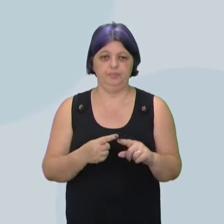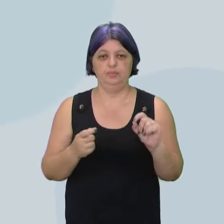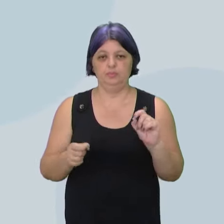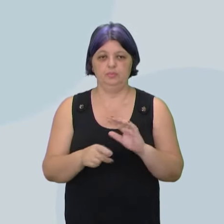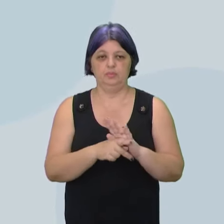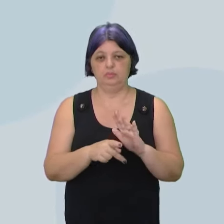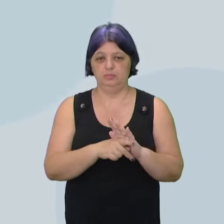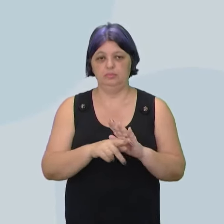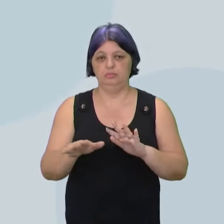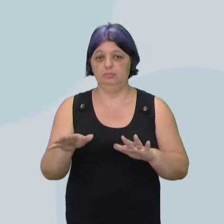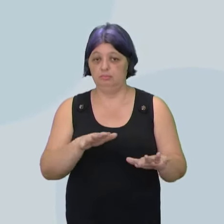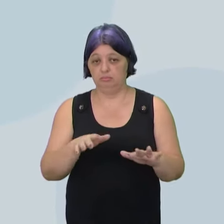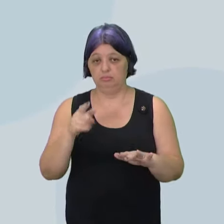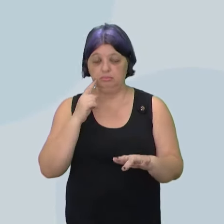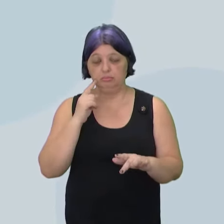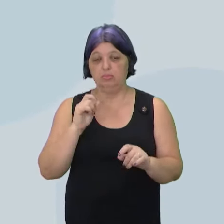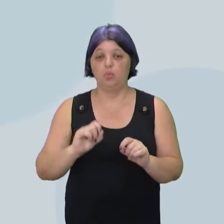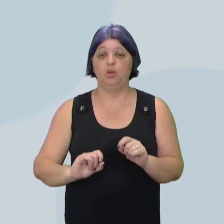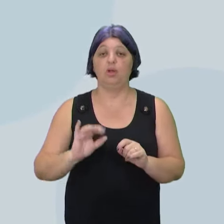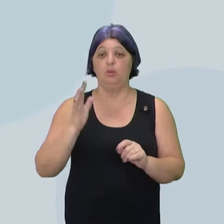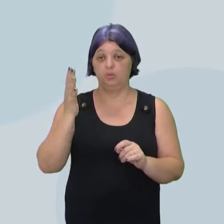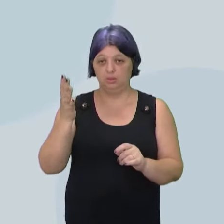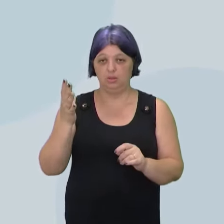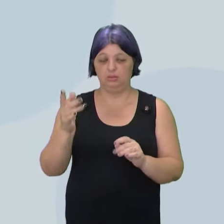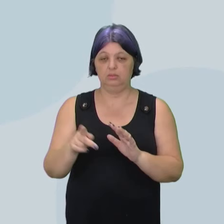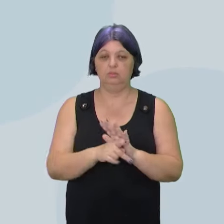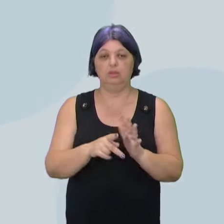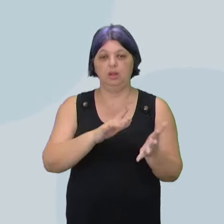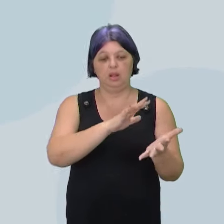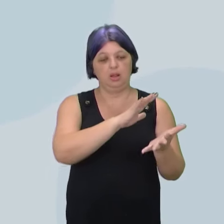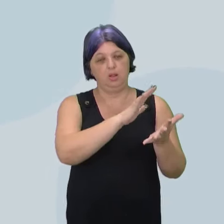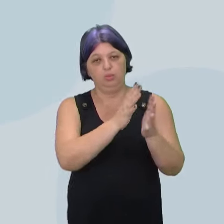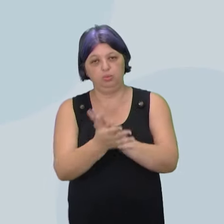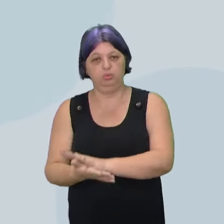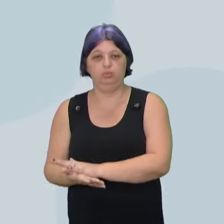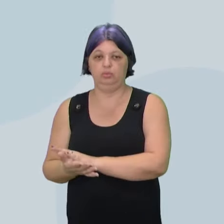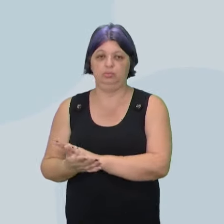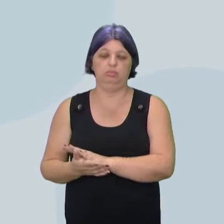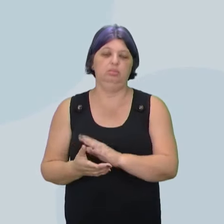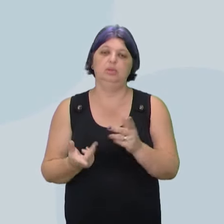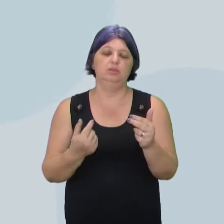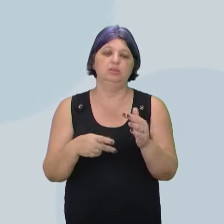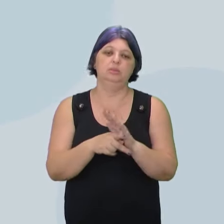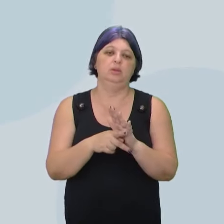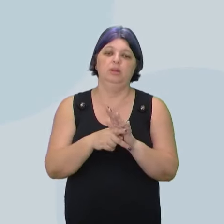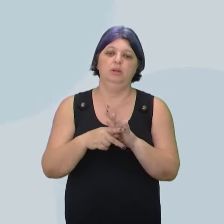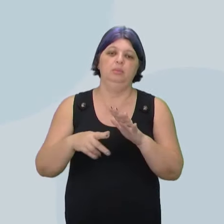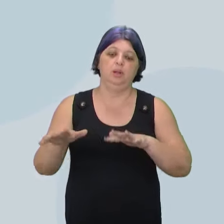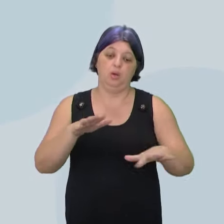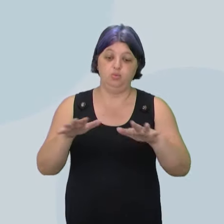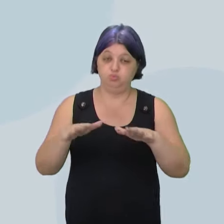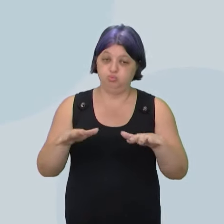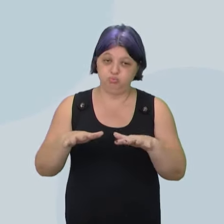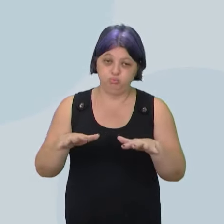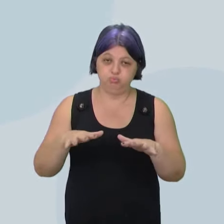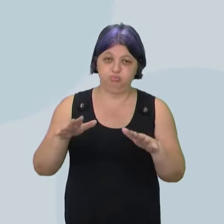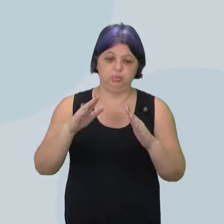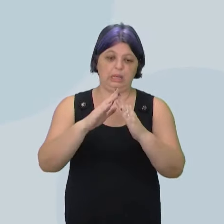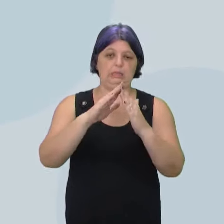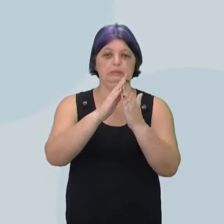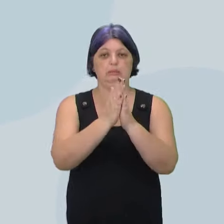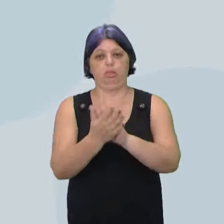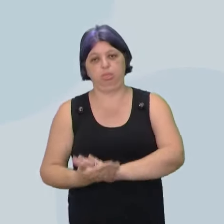intensidade sísmica é uma medida dos efeitos, né? Dos estragos, é aquilo que quebra tudo, né? Que derruba tudo, acabam com as casas e tudo